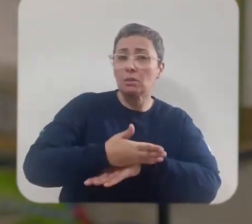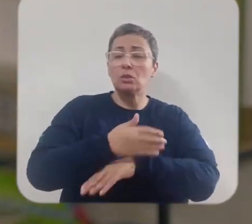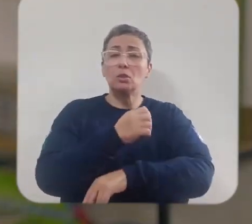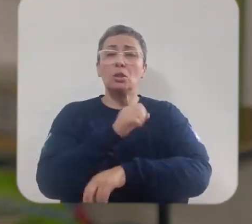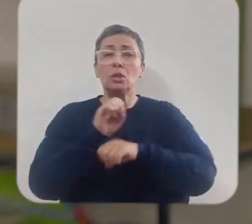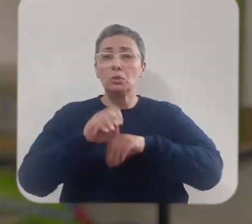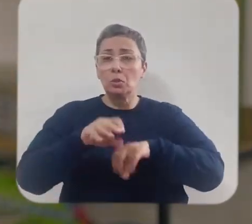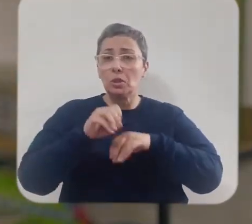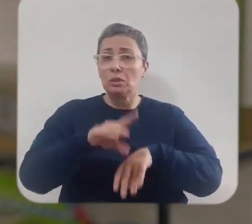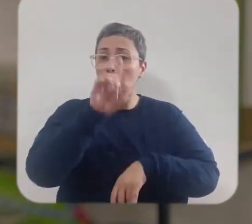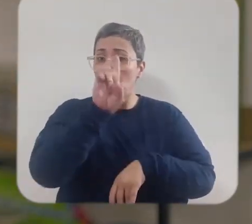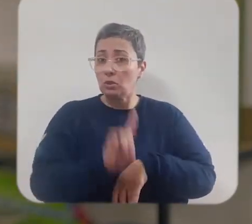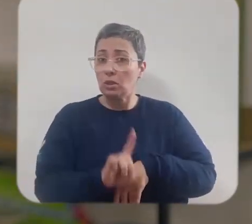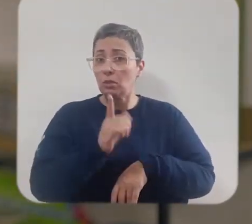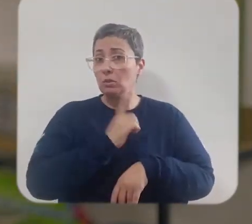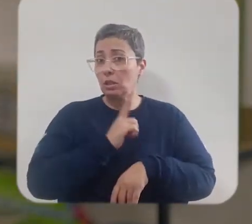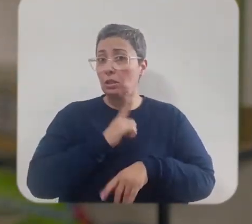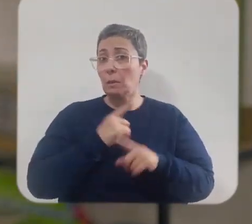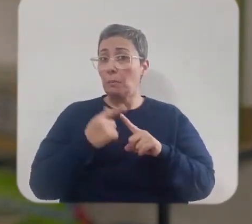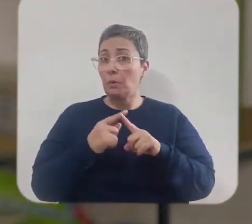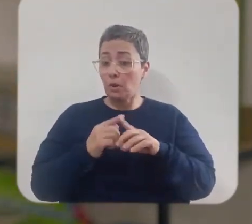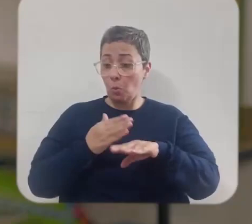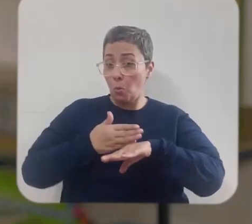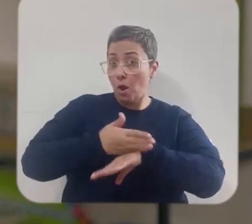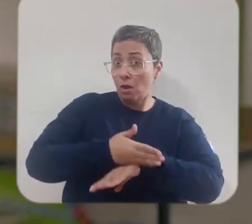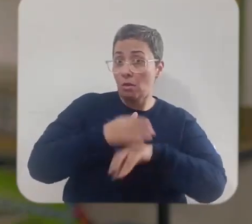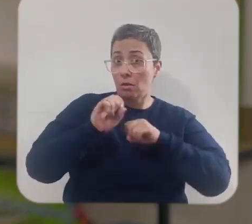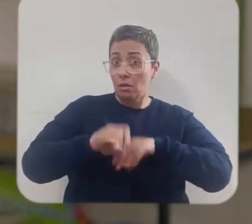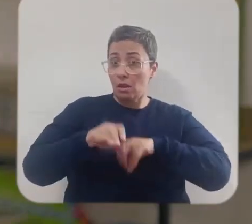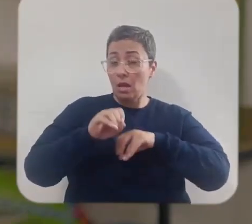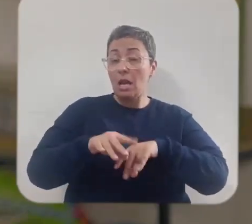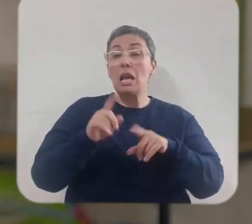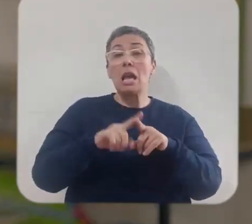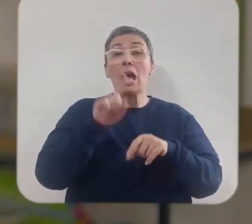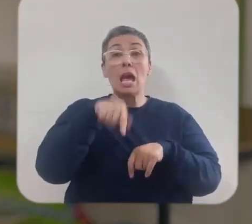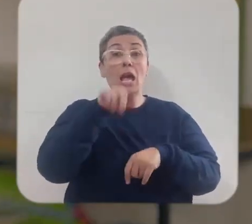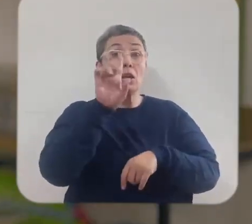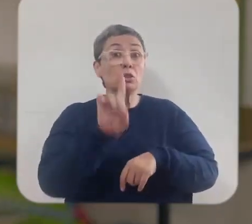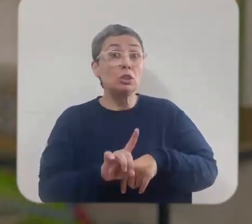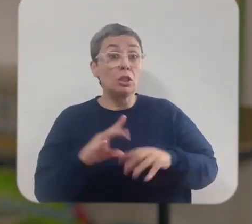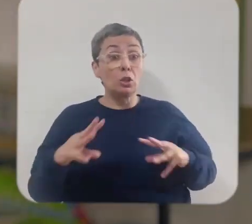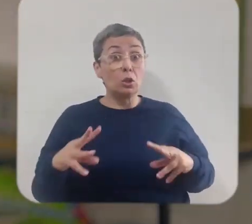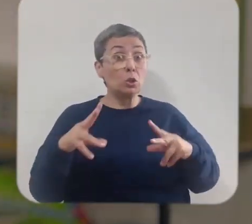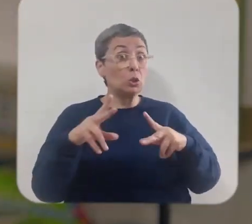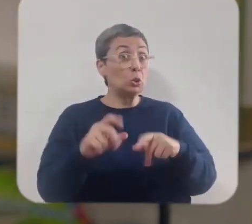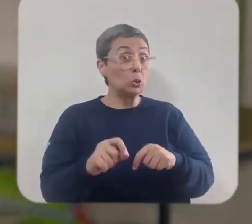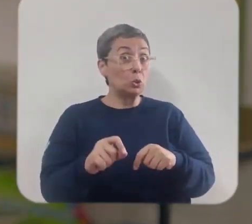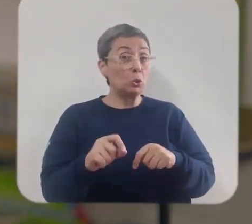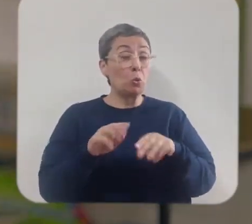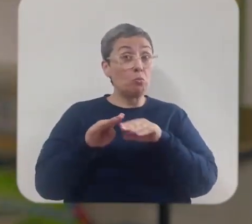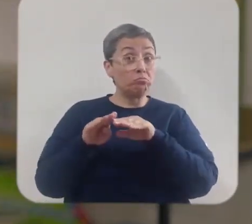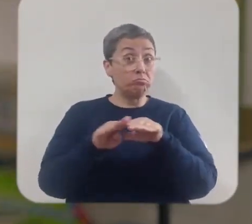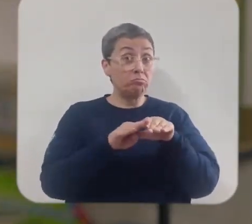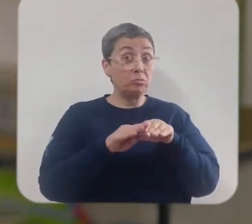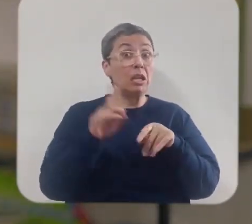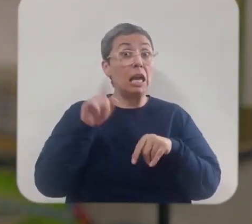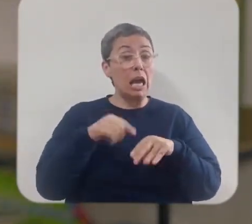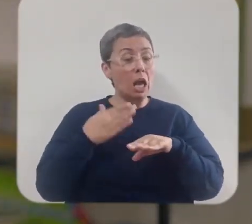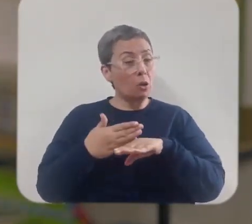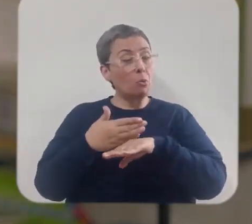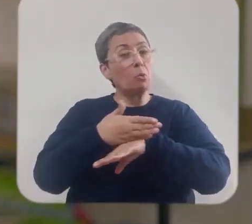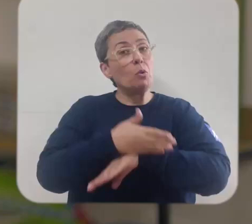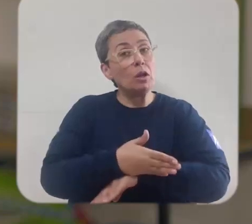à educação como direito. Porque o acesso à educação, ele é um direito de todos, né? Então,